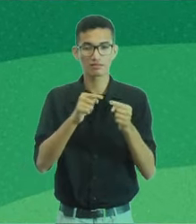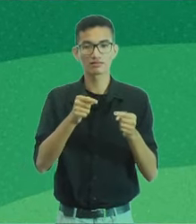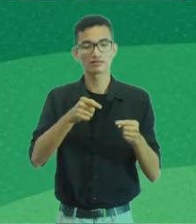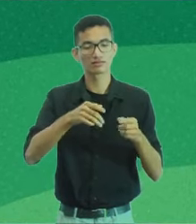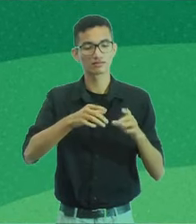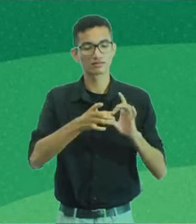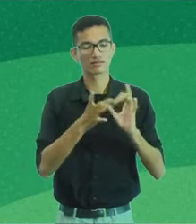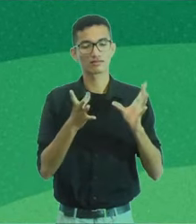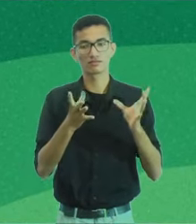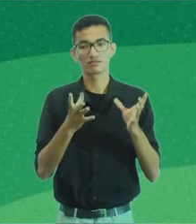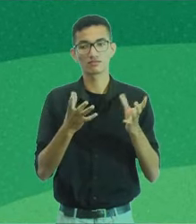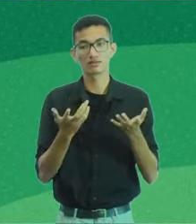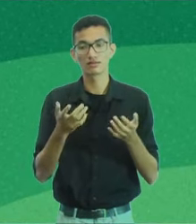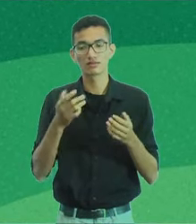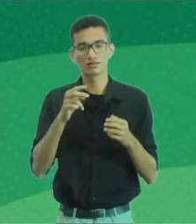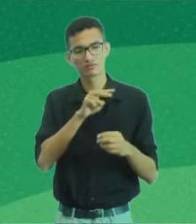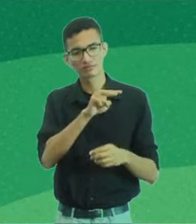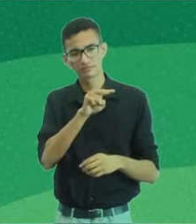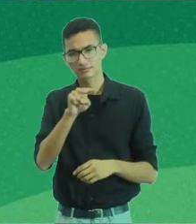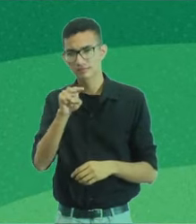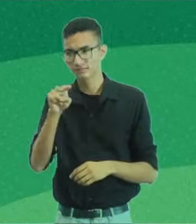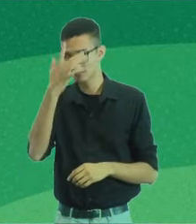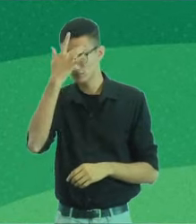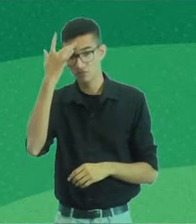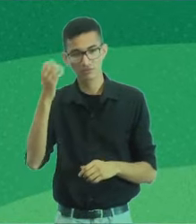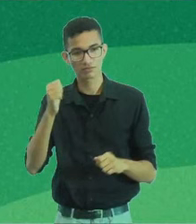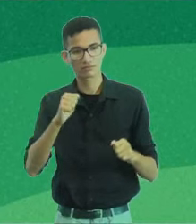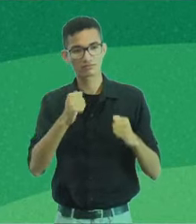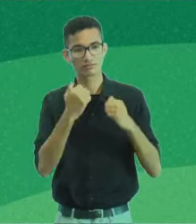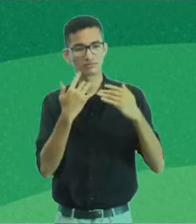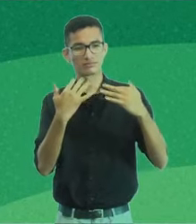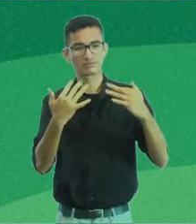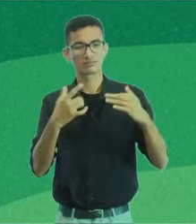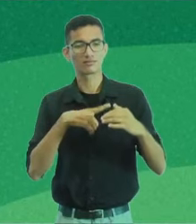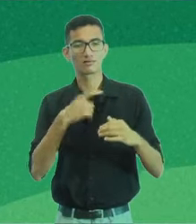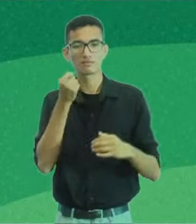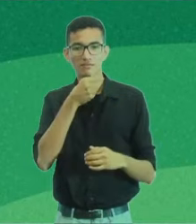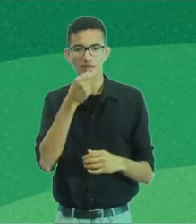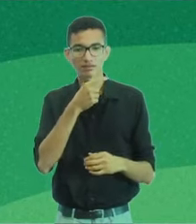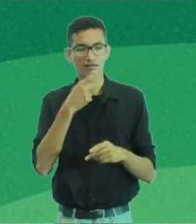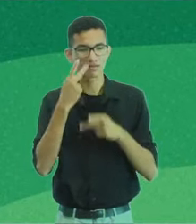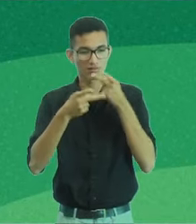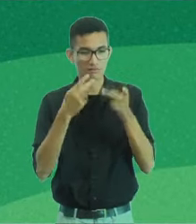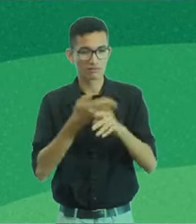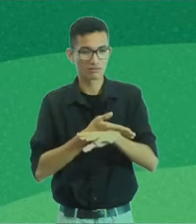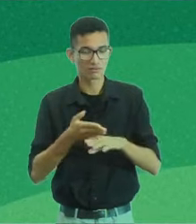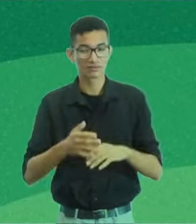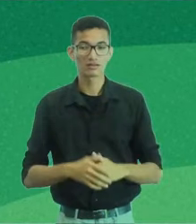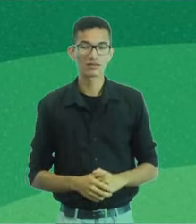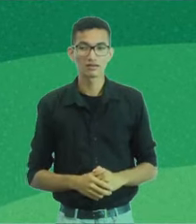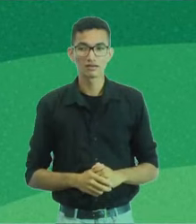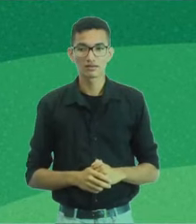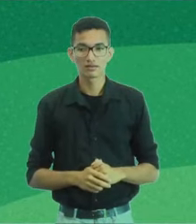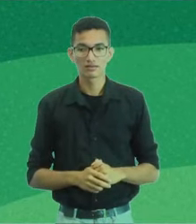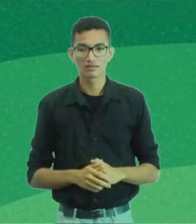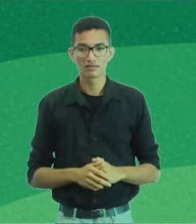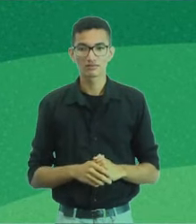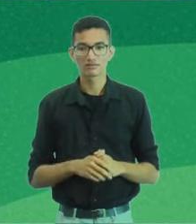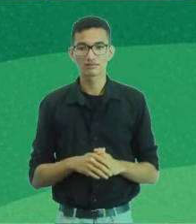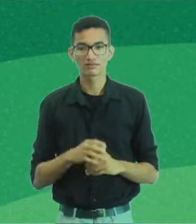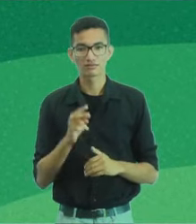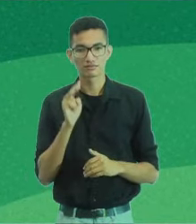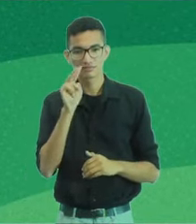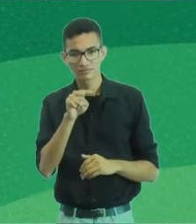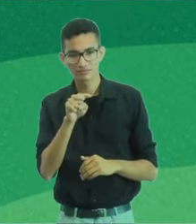tô aqui em cima eu olho para várias pessoas assim tem uma tem uma piada que a gente faz né tipo assim o Emo que existe em mim